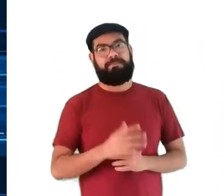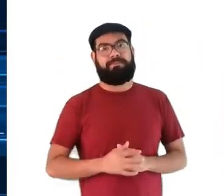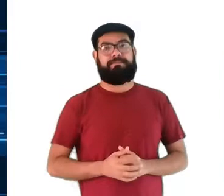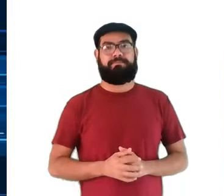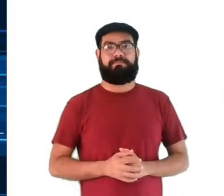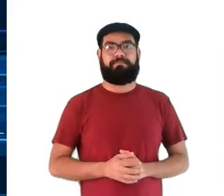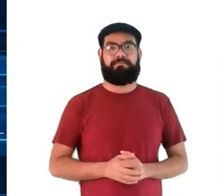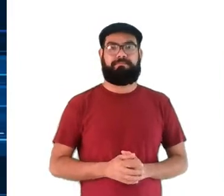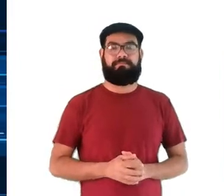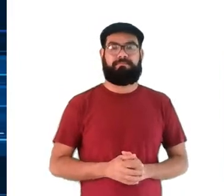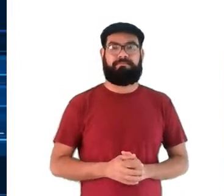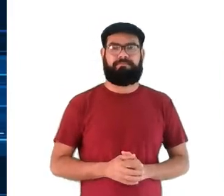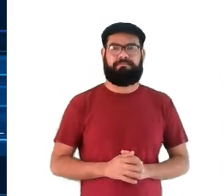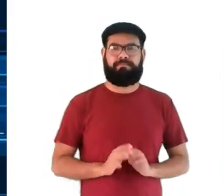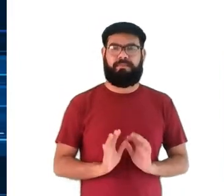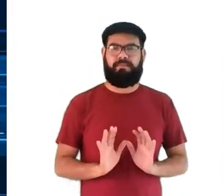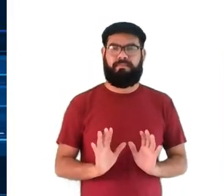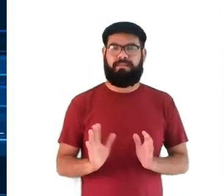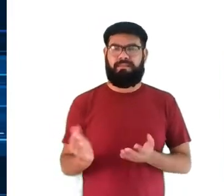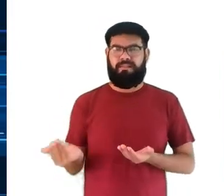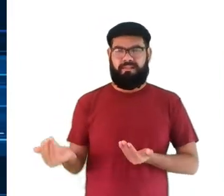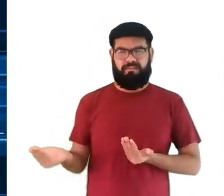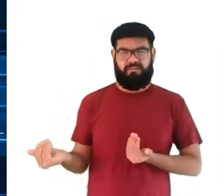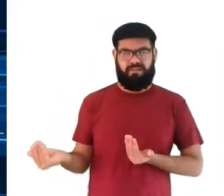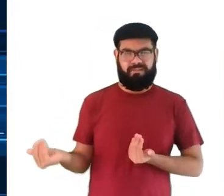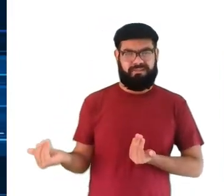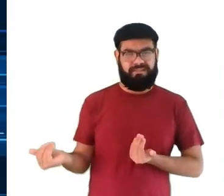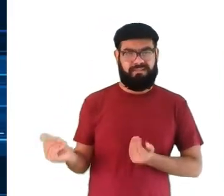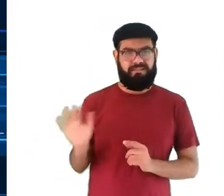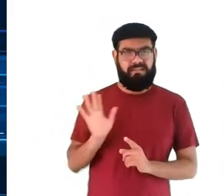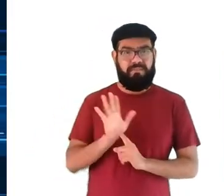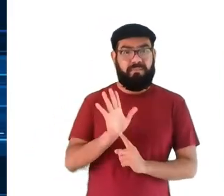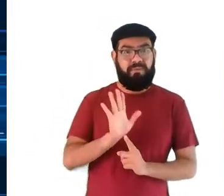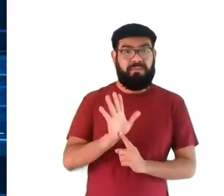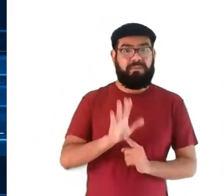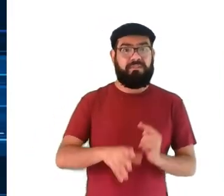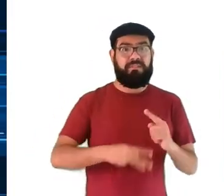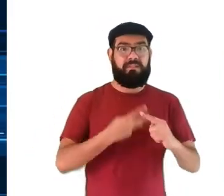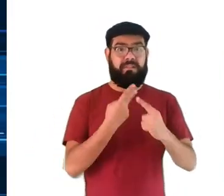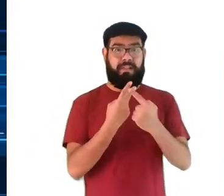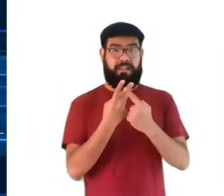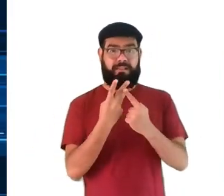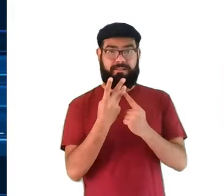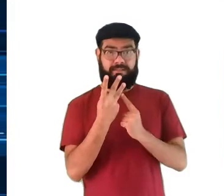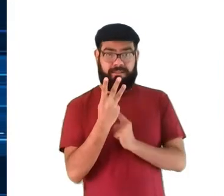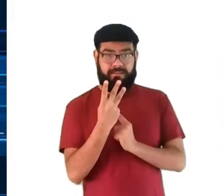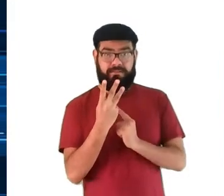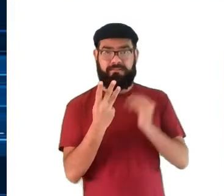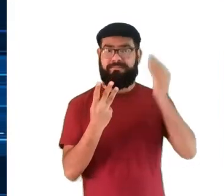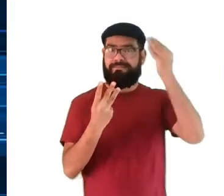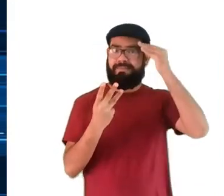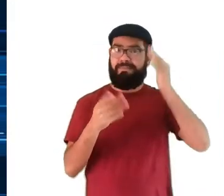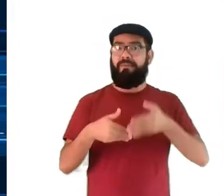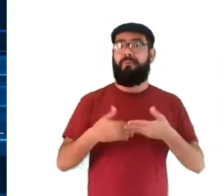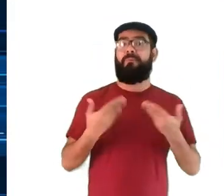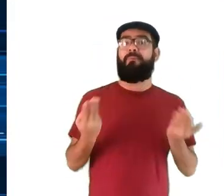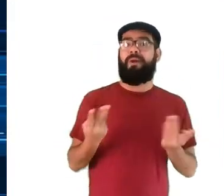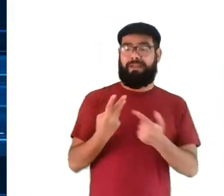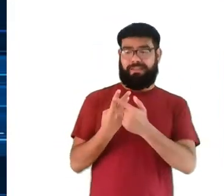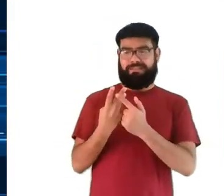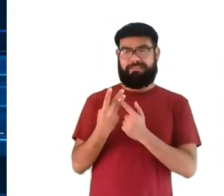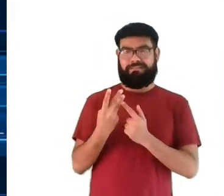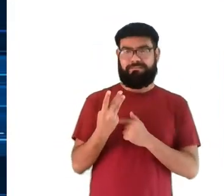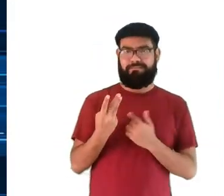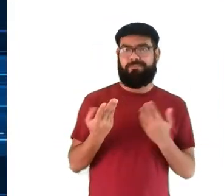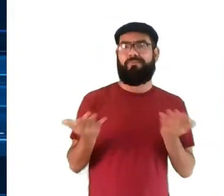a adolescência, ela se apresenta em 3 estágios. Vamos saber quais são esses estágios agora,